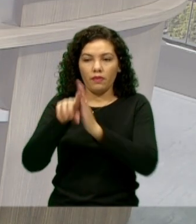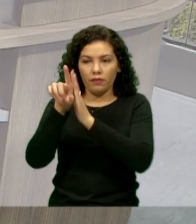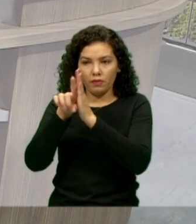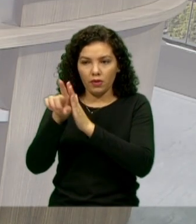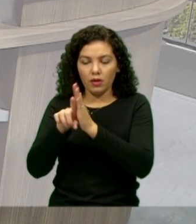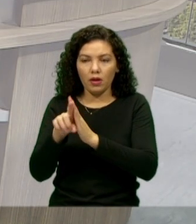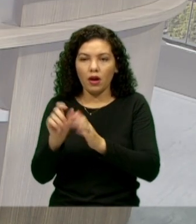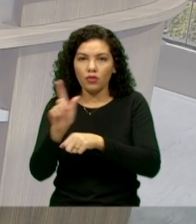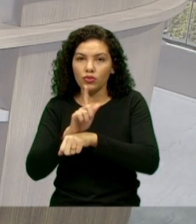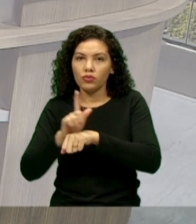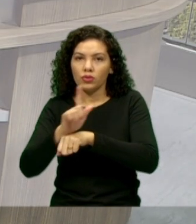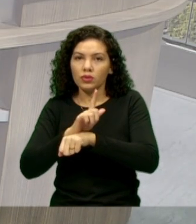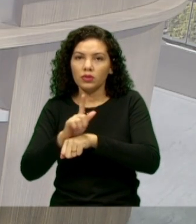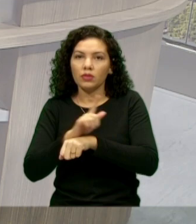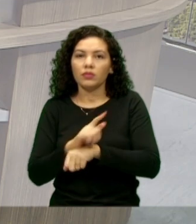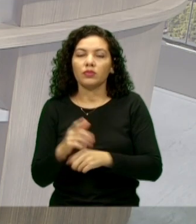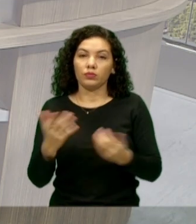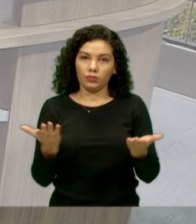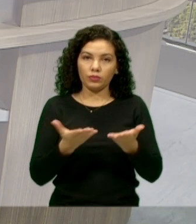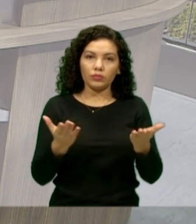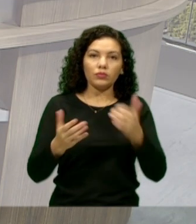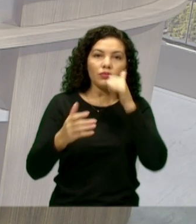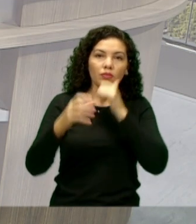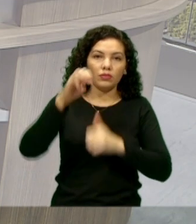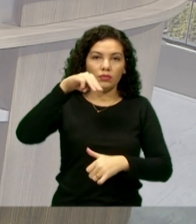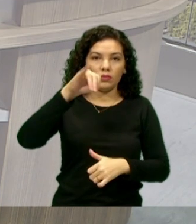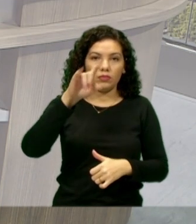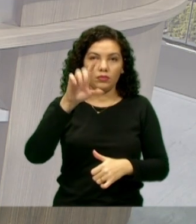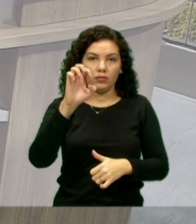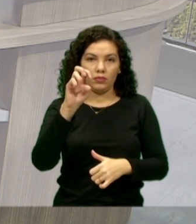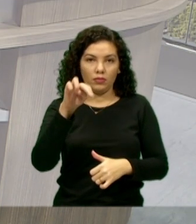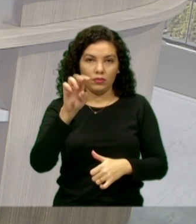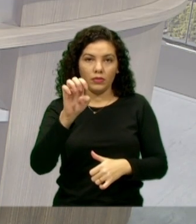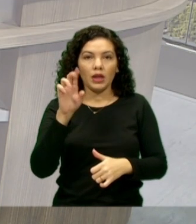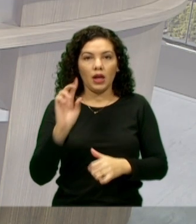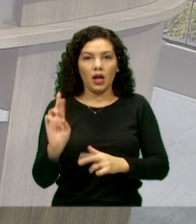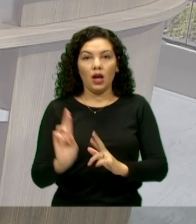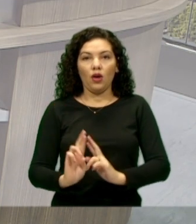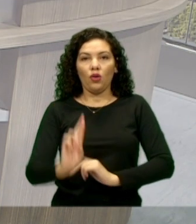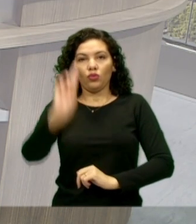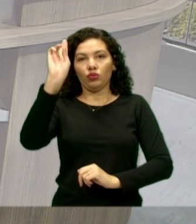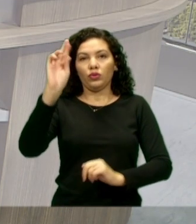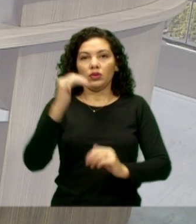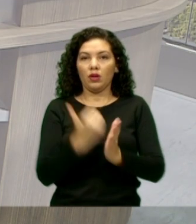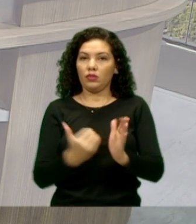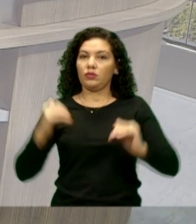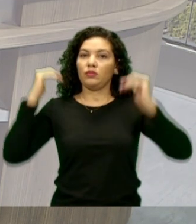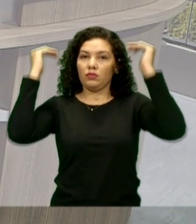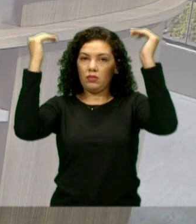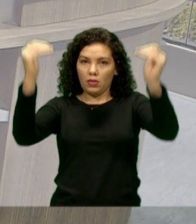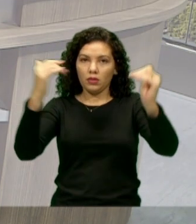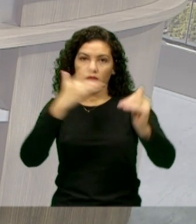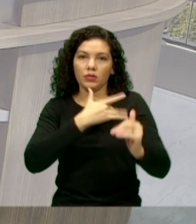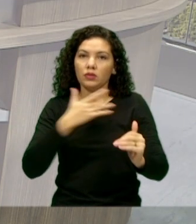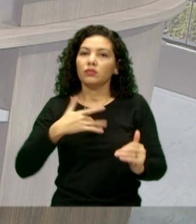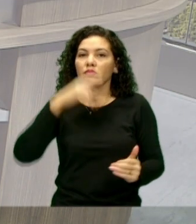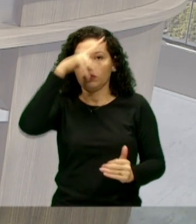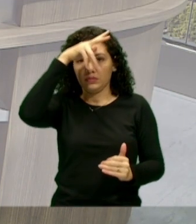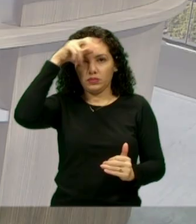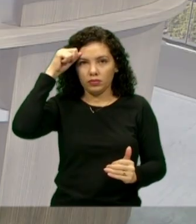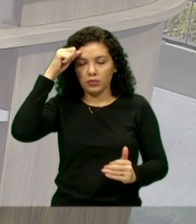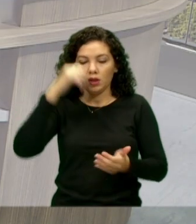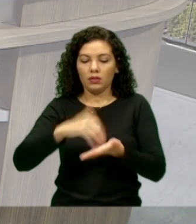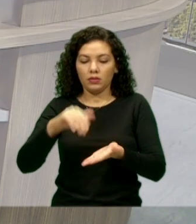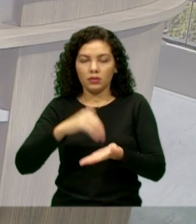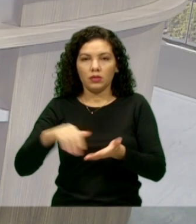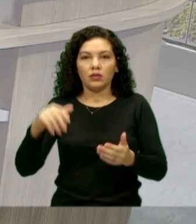por gerenciar. Hoje a Milene é a nossa autoridade máxima em saúde municipal. Ela é a nossa autoridade, é a secretária